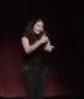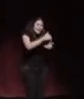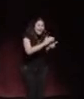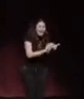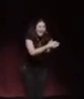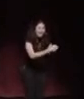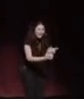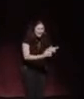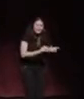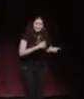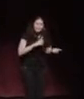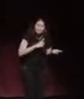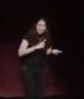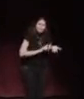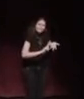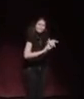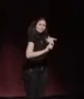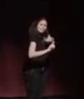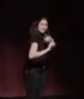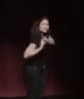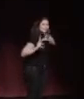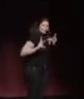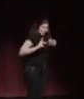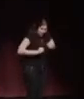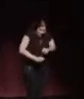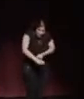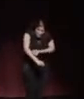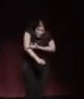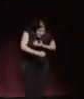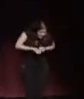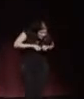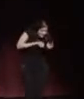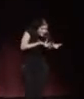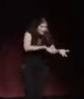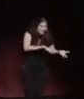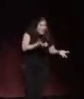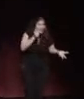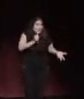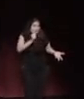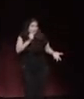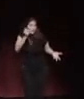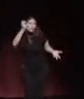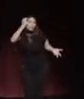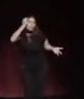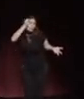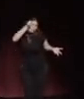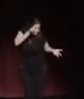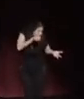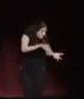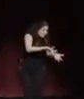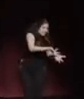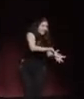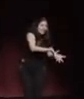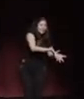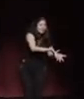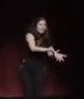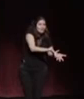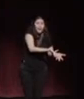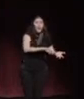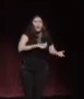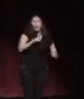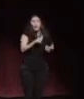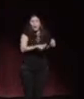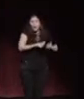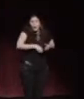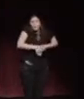que vem acompanhada de toda a carga emocional e a cultura dela. Como fazer? Como fazer nesse mundo que a gente está?